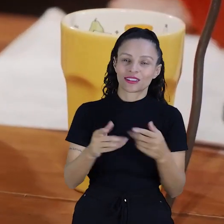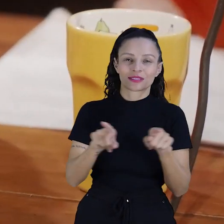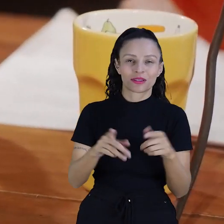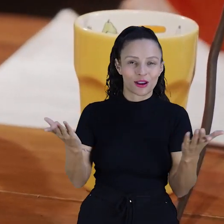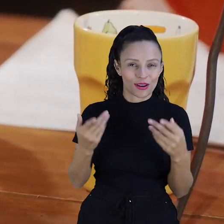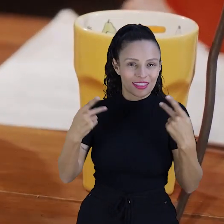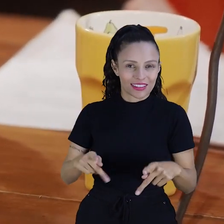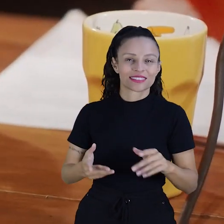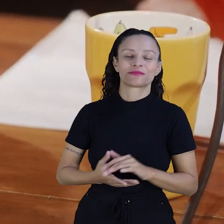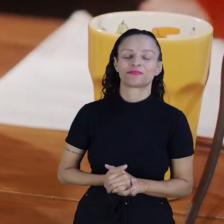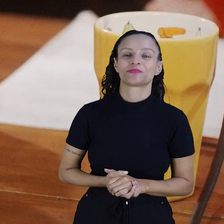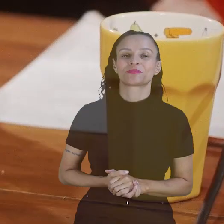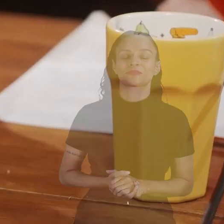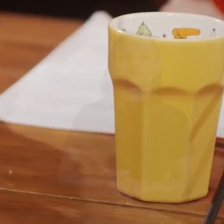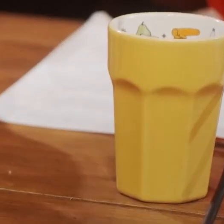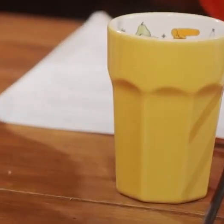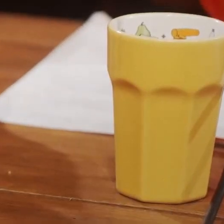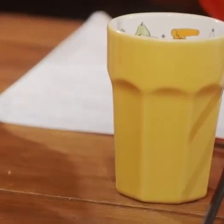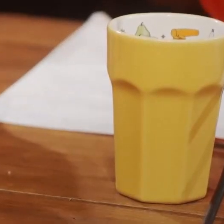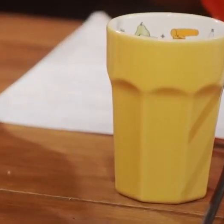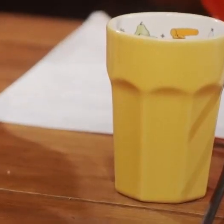agora nessa.